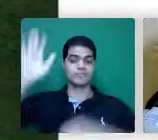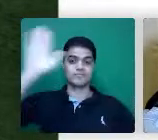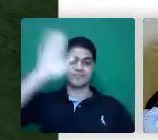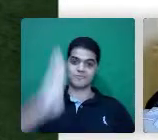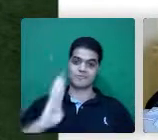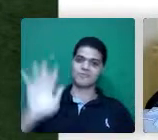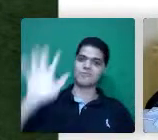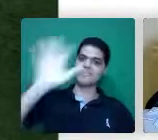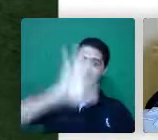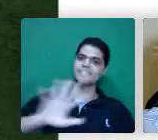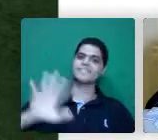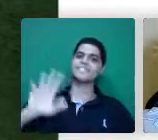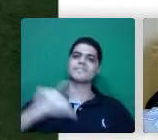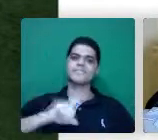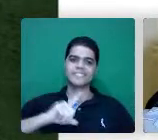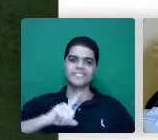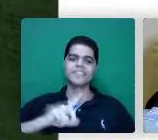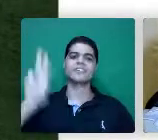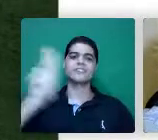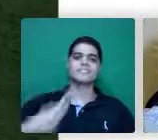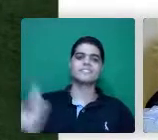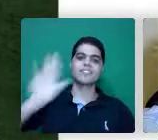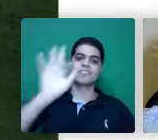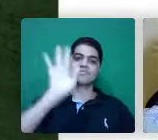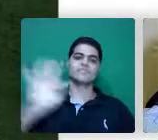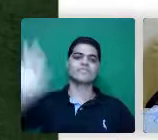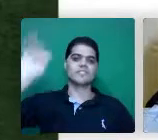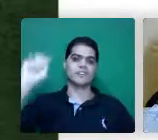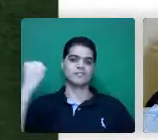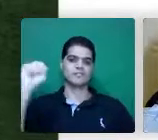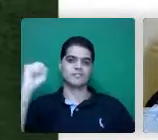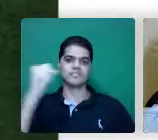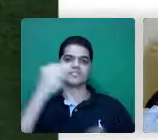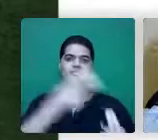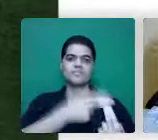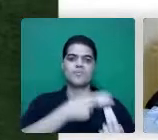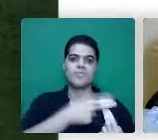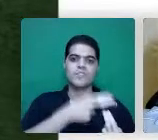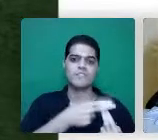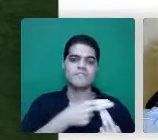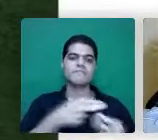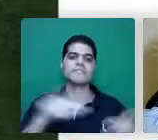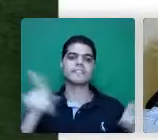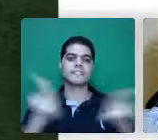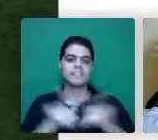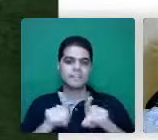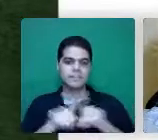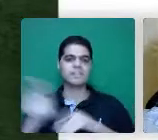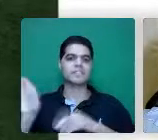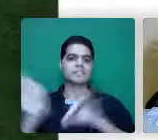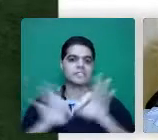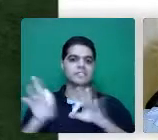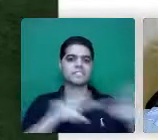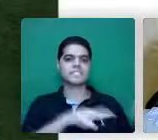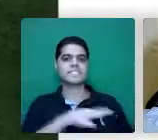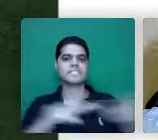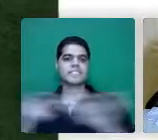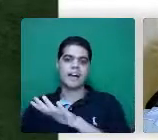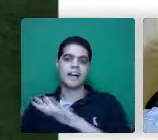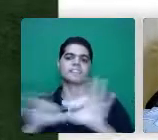tem a realização aí da Universidade Federal de Sergipe, do IF Baiano. Conta aí com a organização, né, da Semana Territorial de